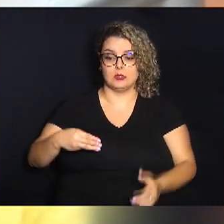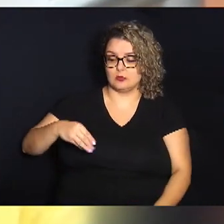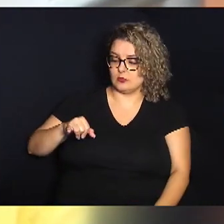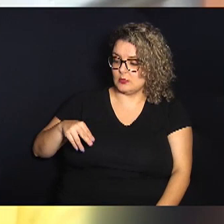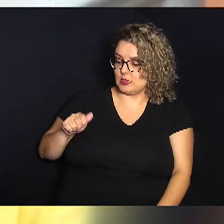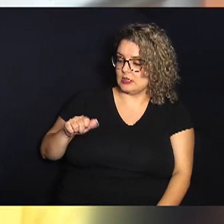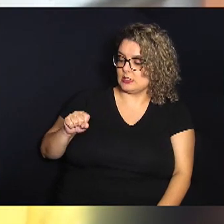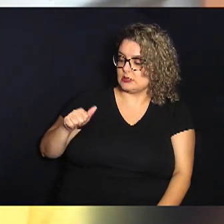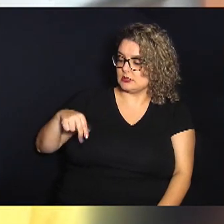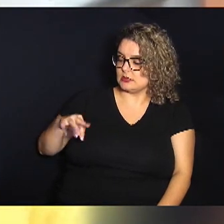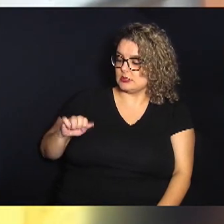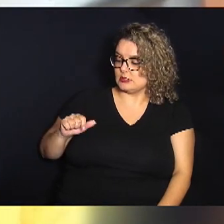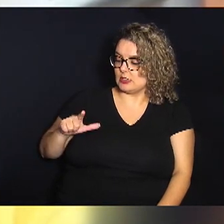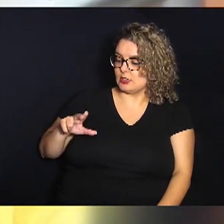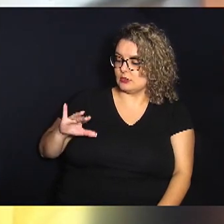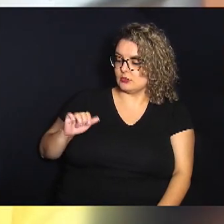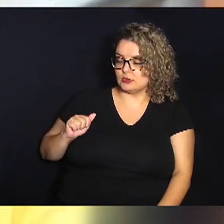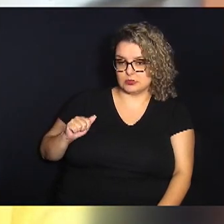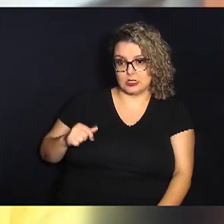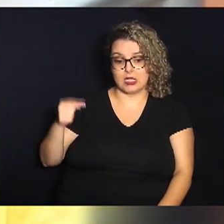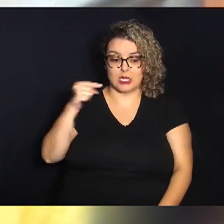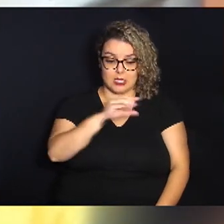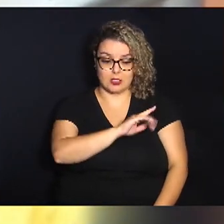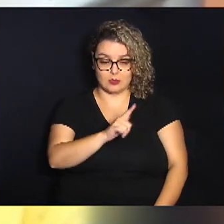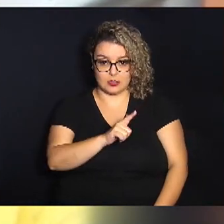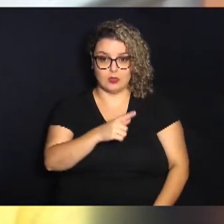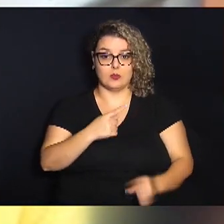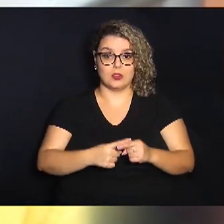lá no Campo Grande, porque, embora seja